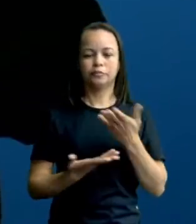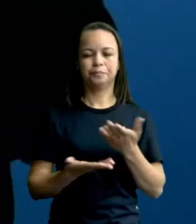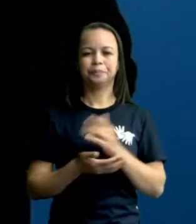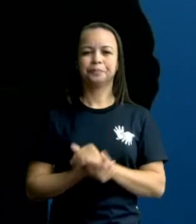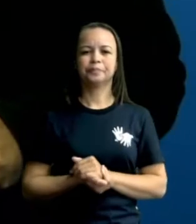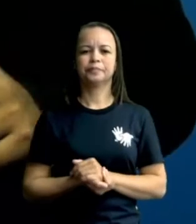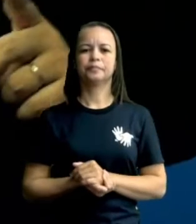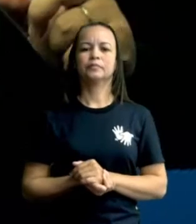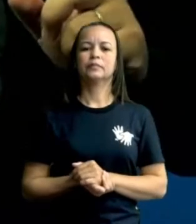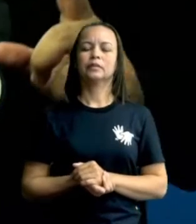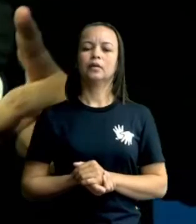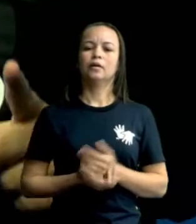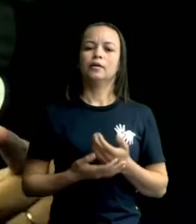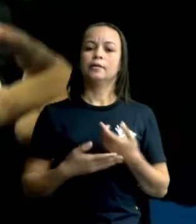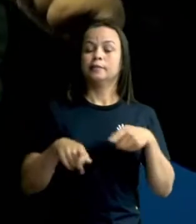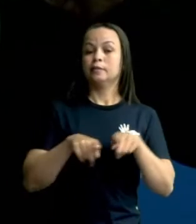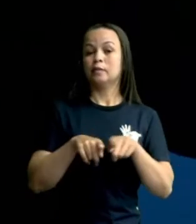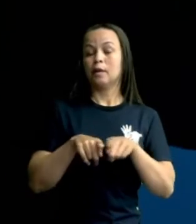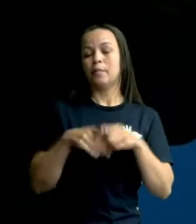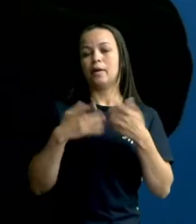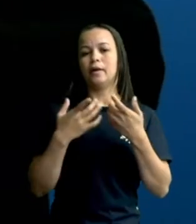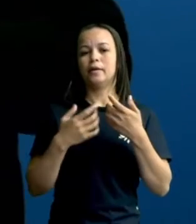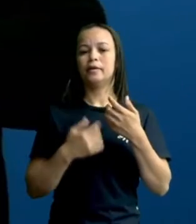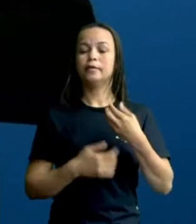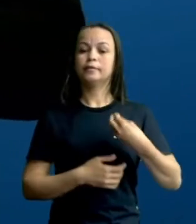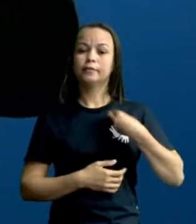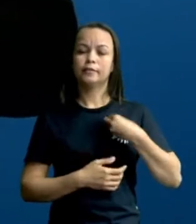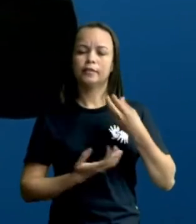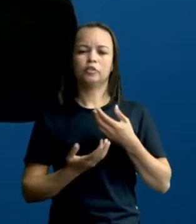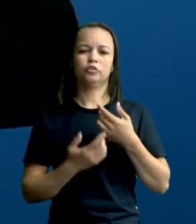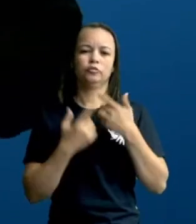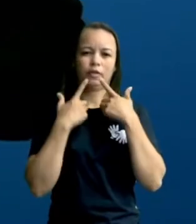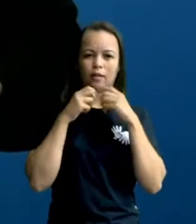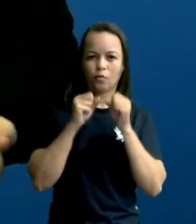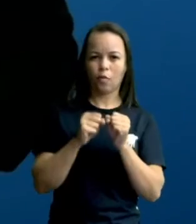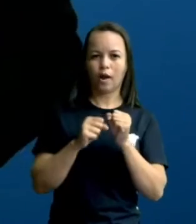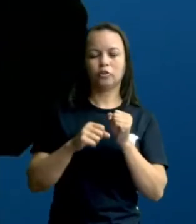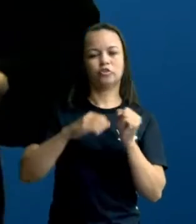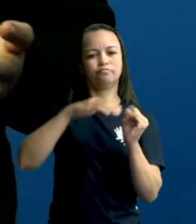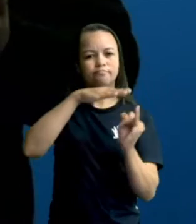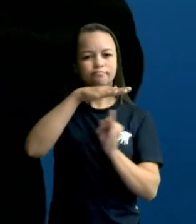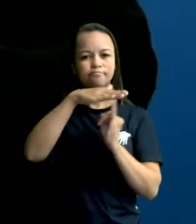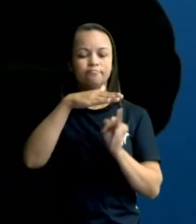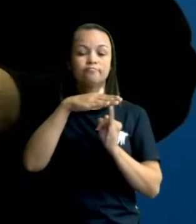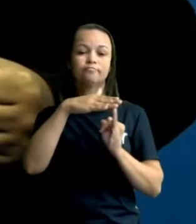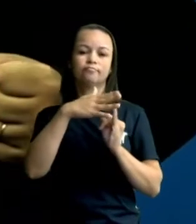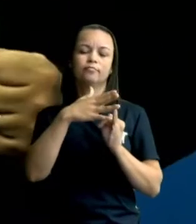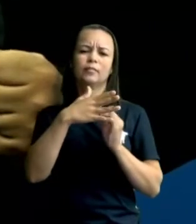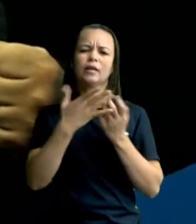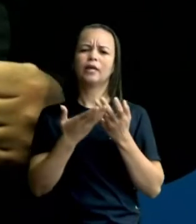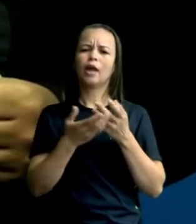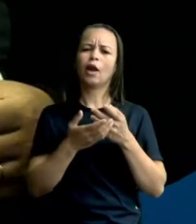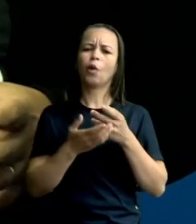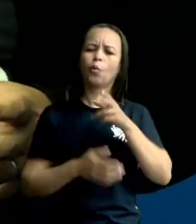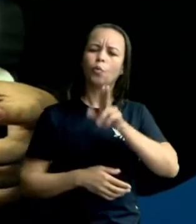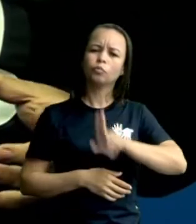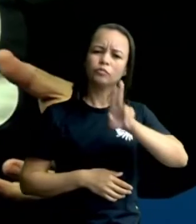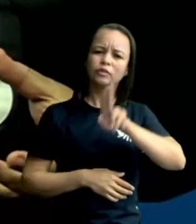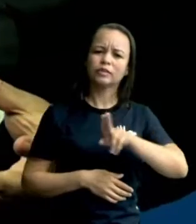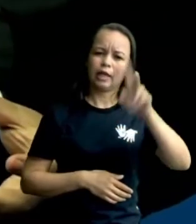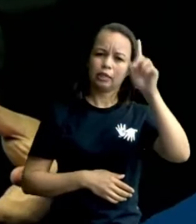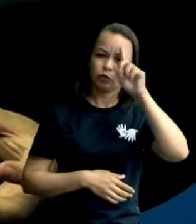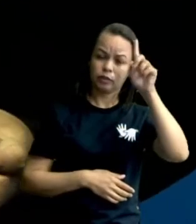Mas também existe aquela linguagem informal. Sim, professor, aquela linguagem que é utilizada no dia a dia.